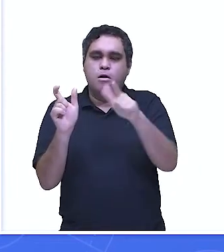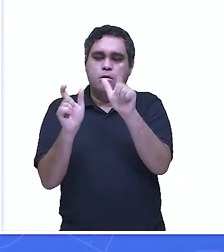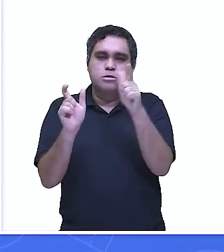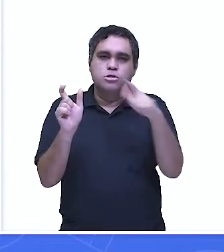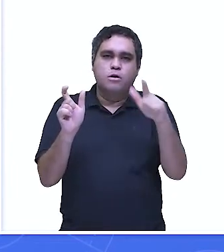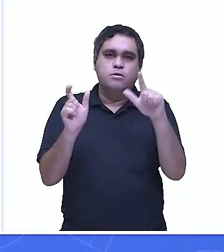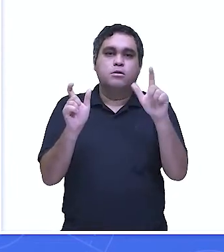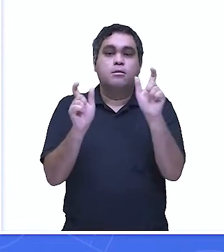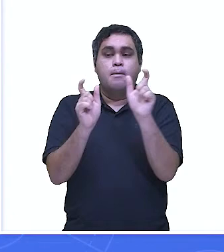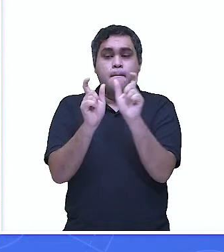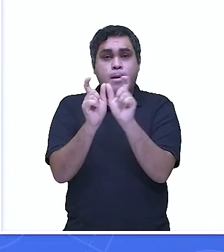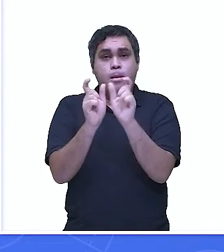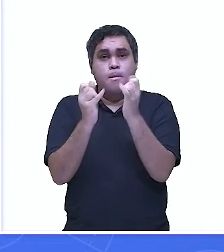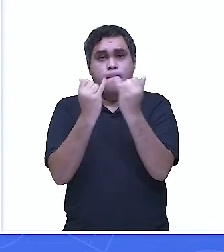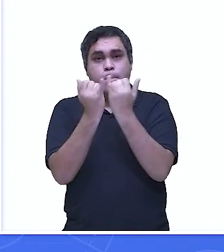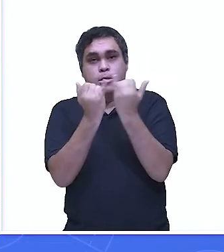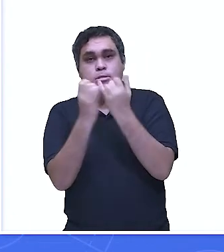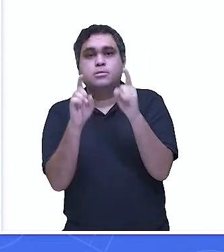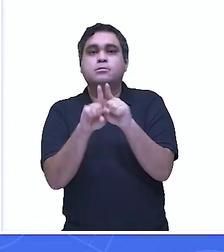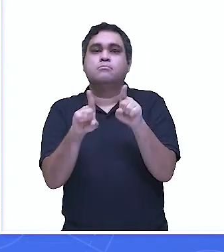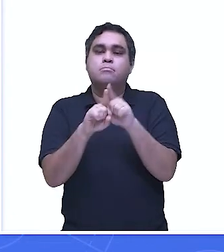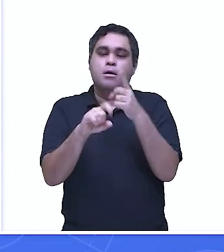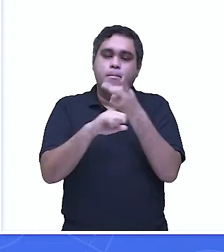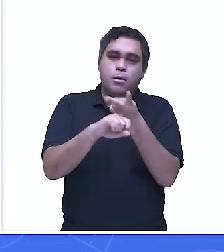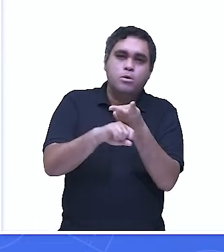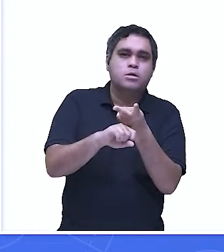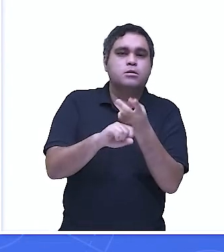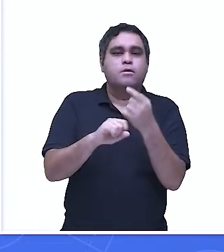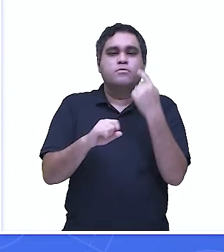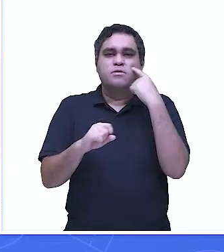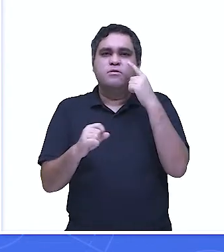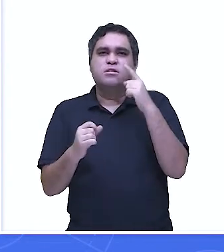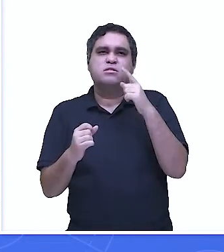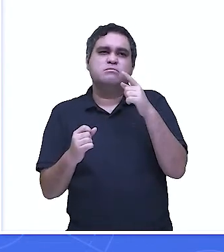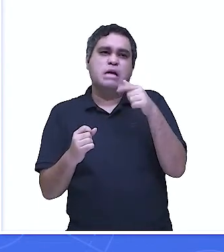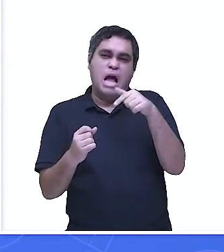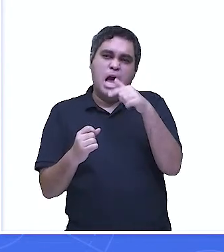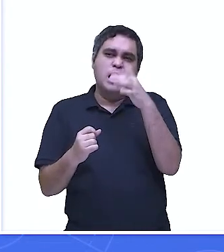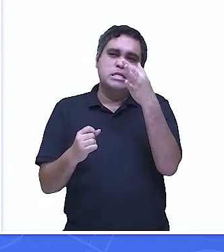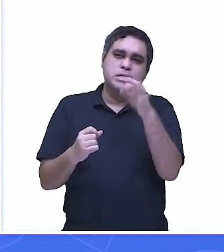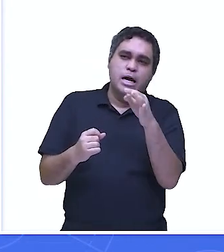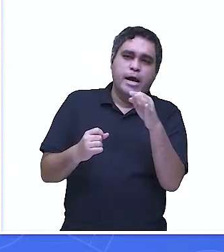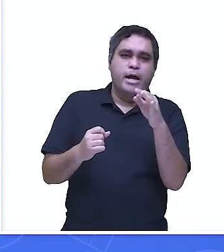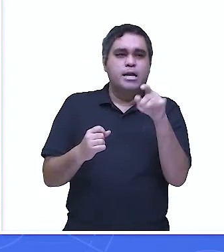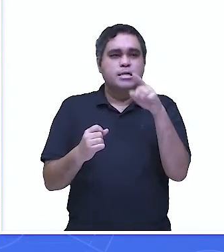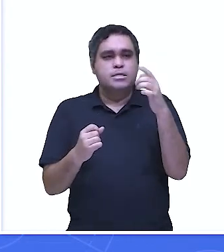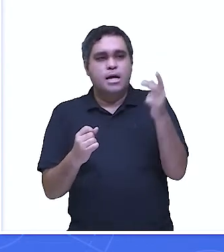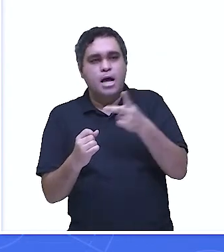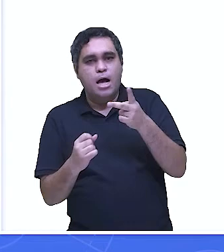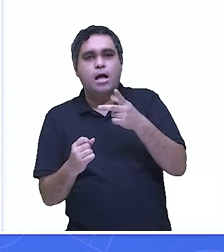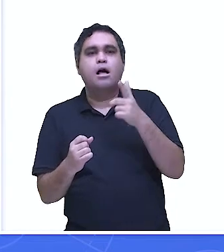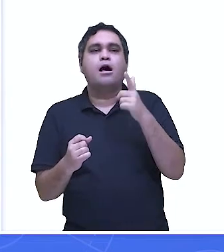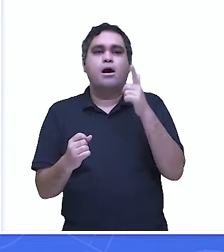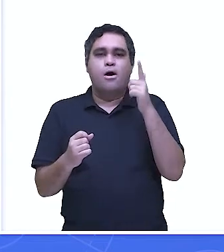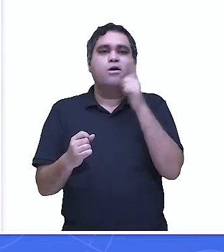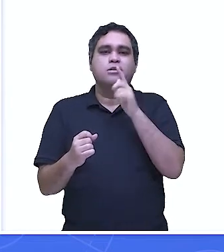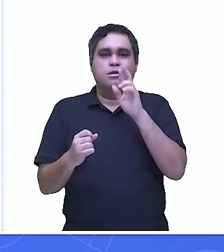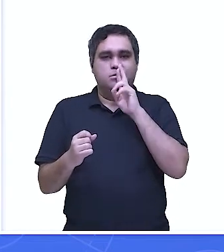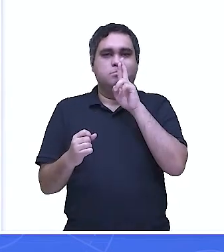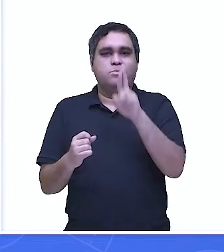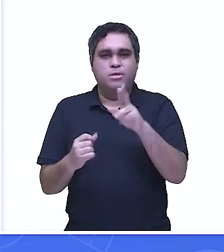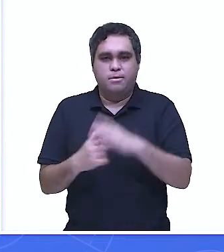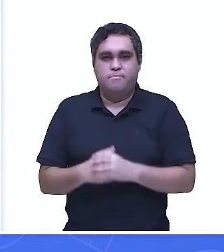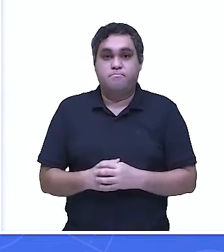texto e vai eliminando o que está certo, o que está errado, e você chega à resposta. Agora eu vou ler para vocês